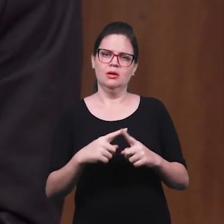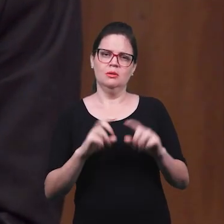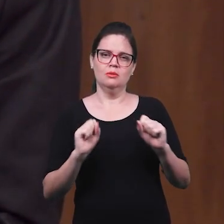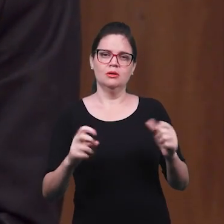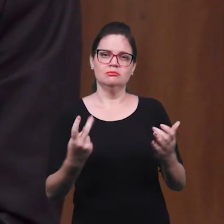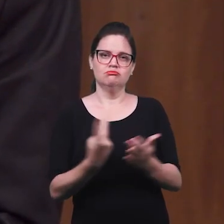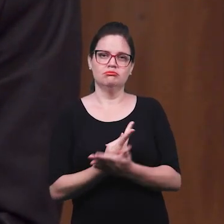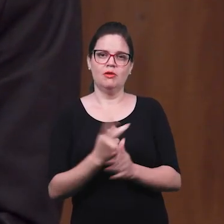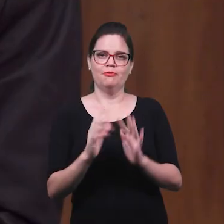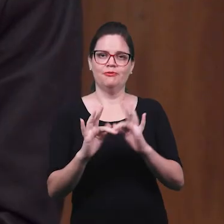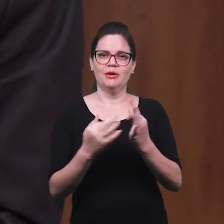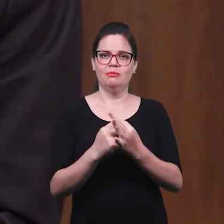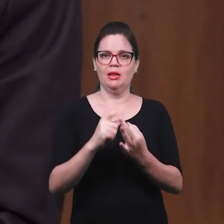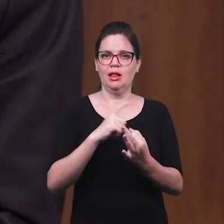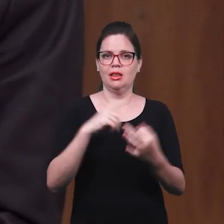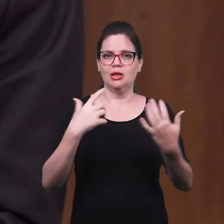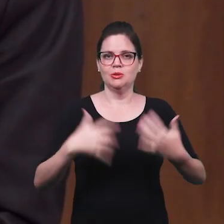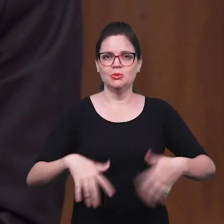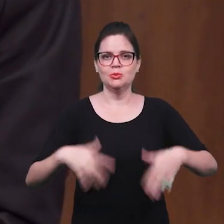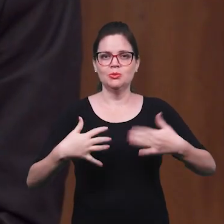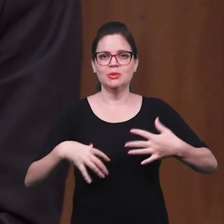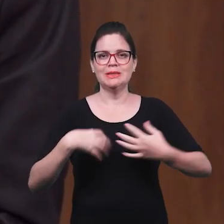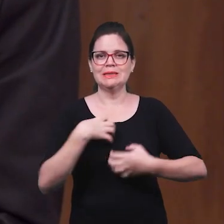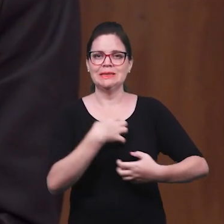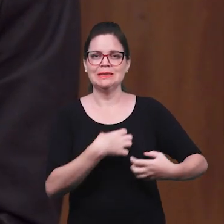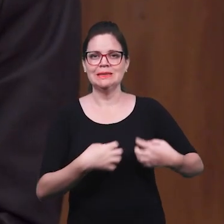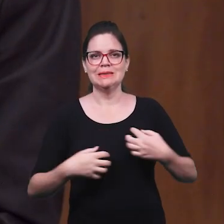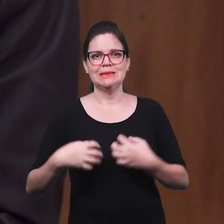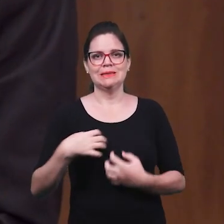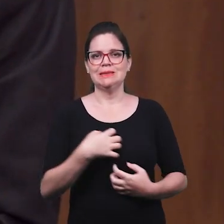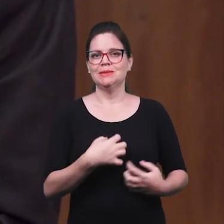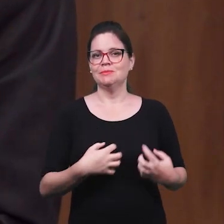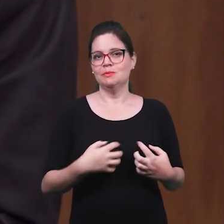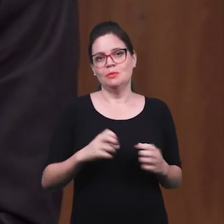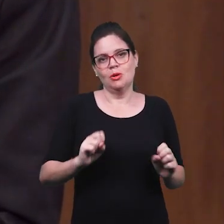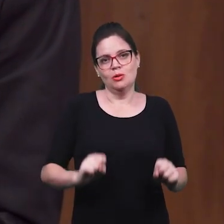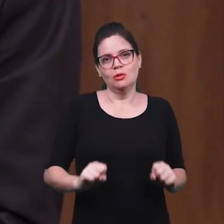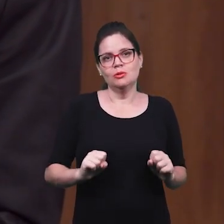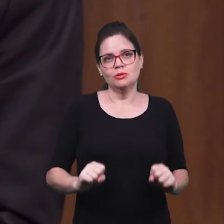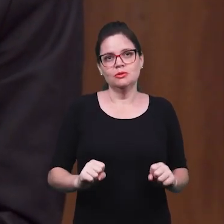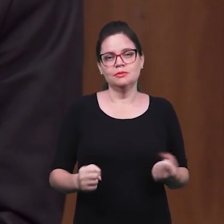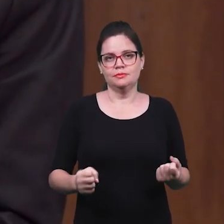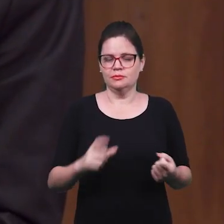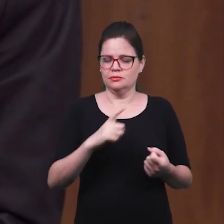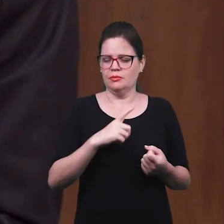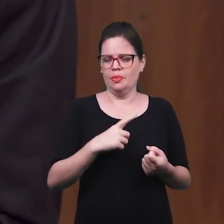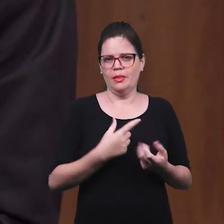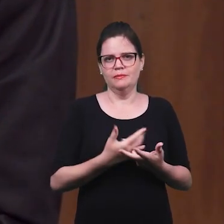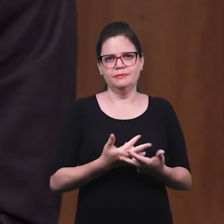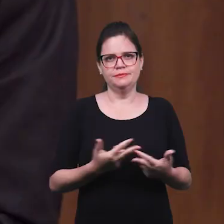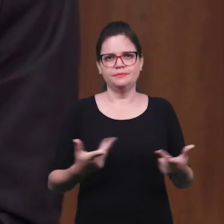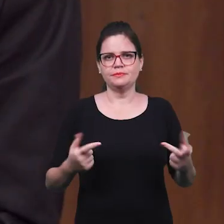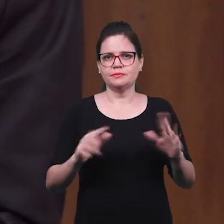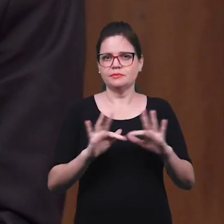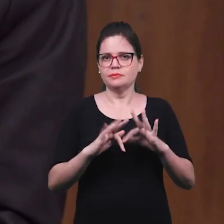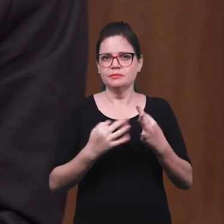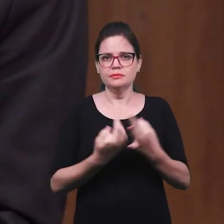passando por um momento de desespero, de muita angústia. Há muitas famílias